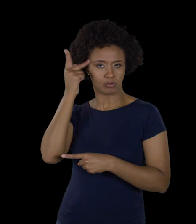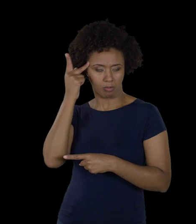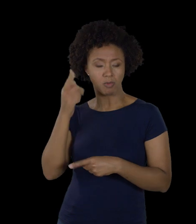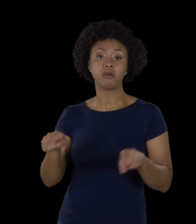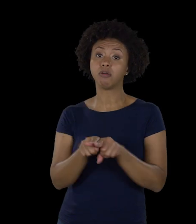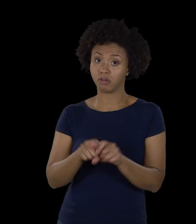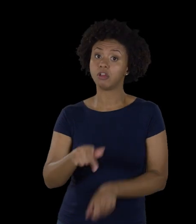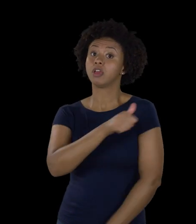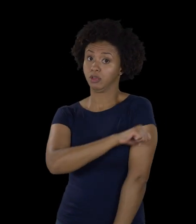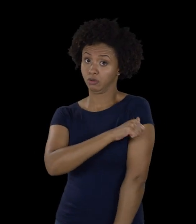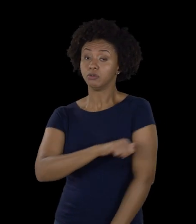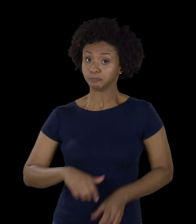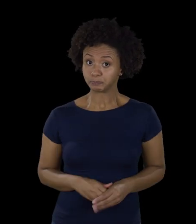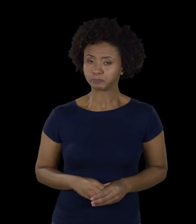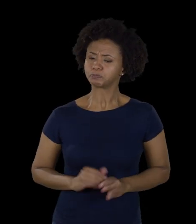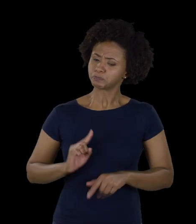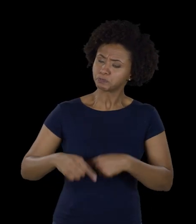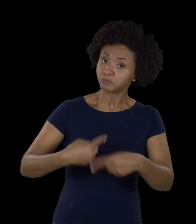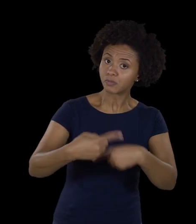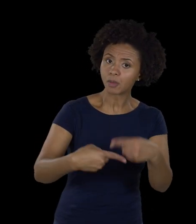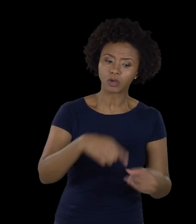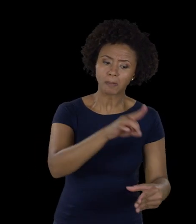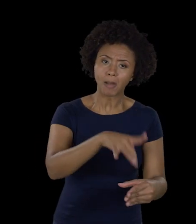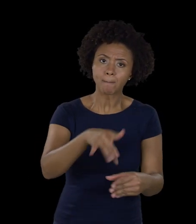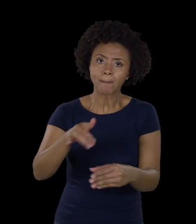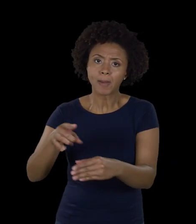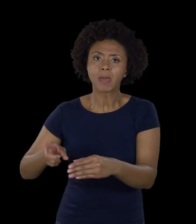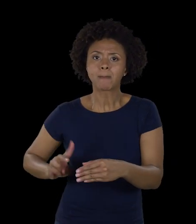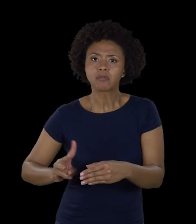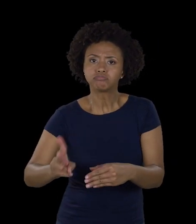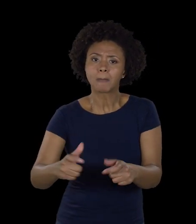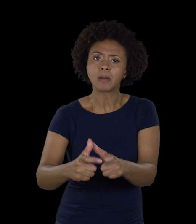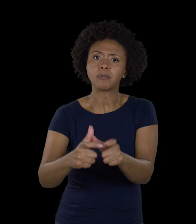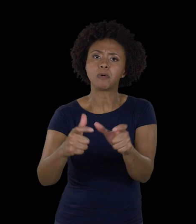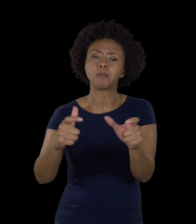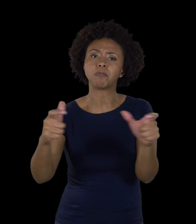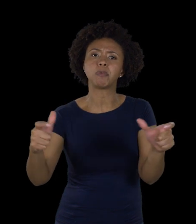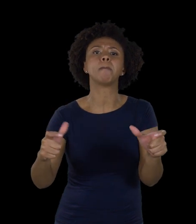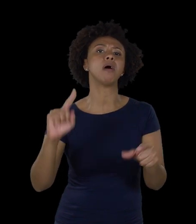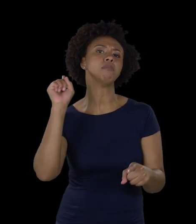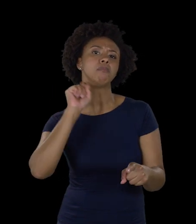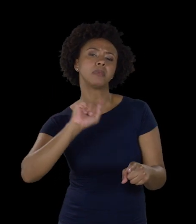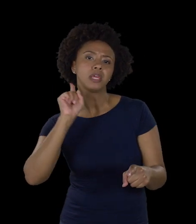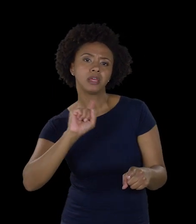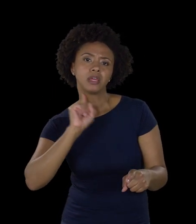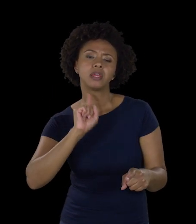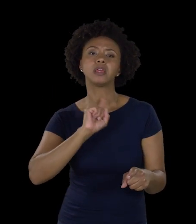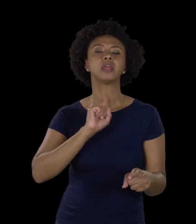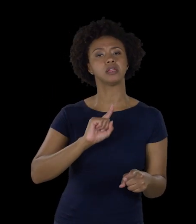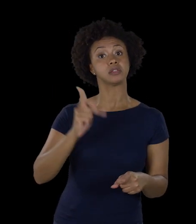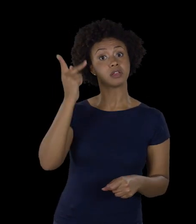entre São Paulo e Rio de Janeiro. Depois, essa cultura se estende um pouquinho mais longe, na zona da Mata